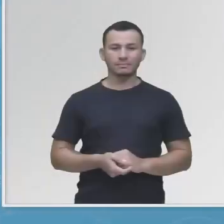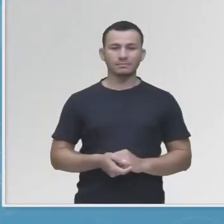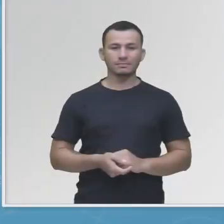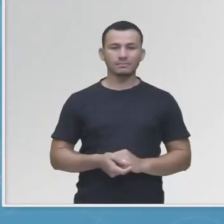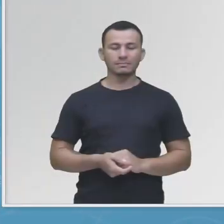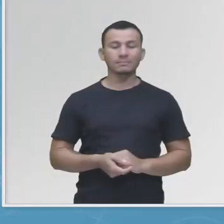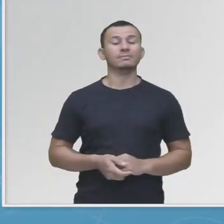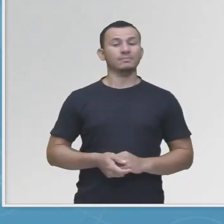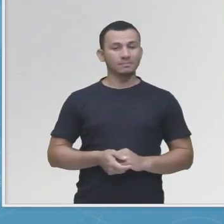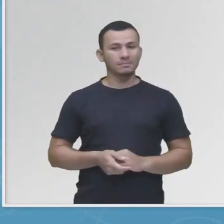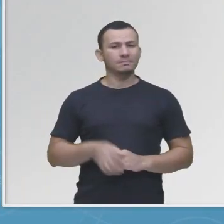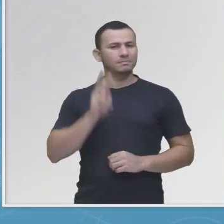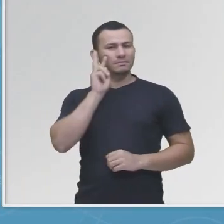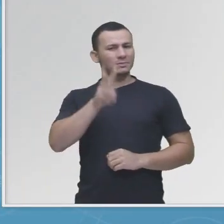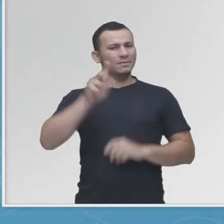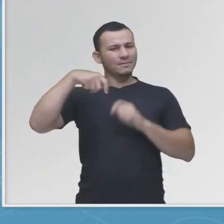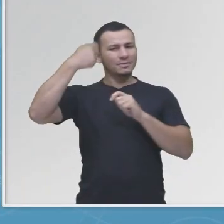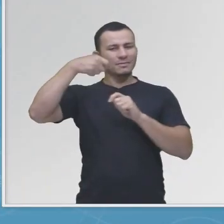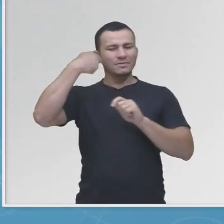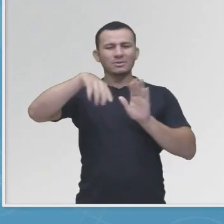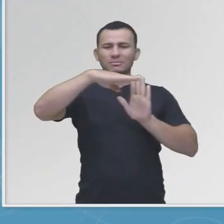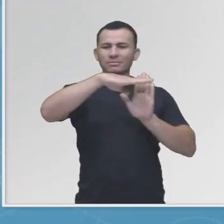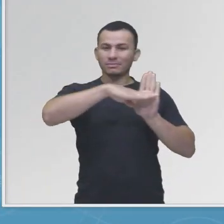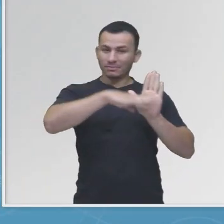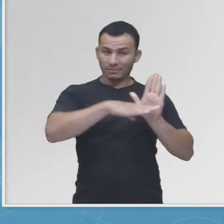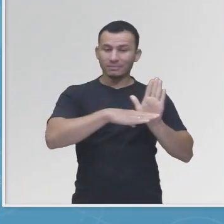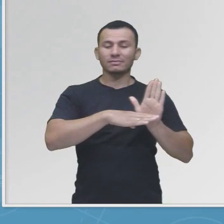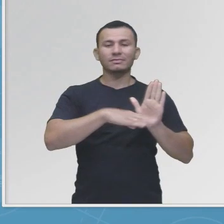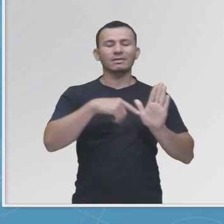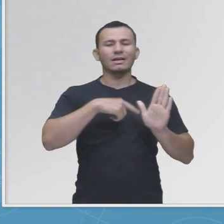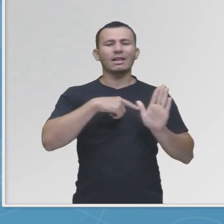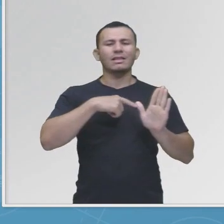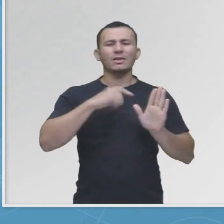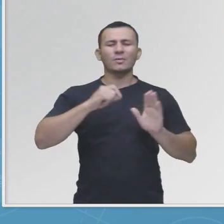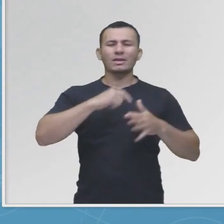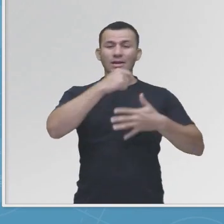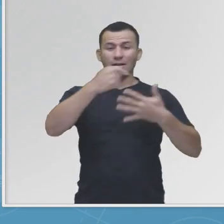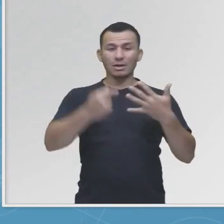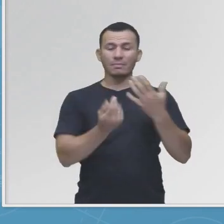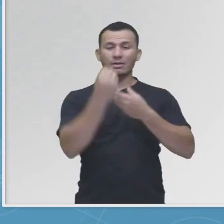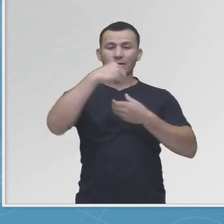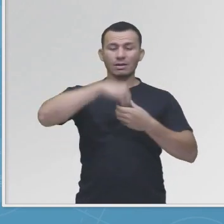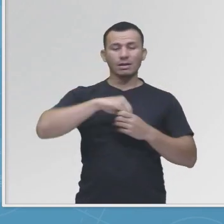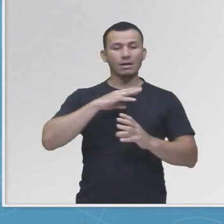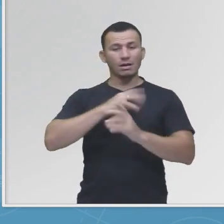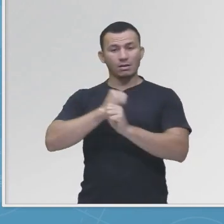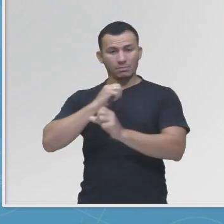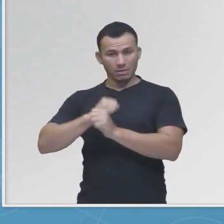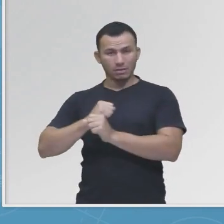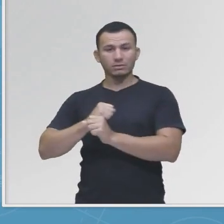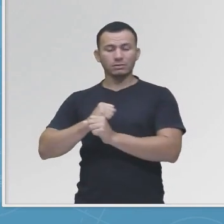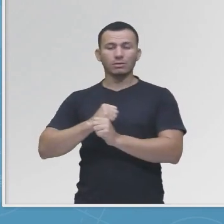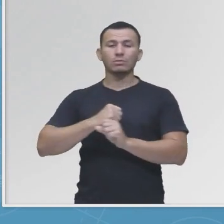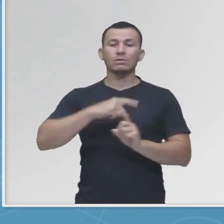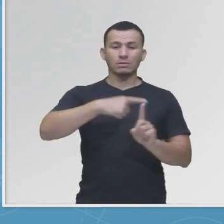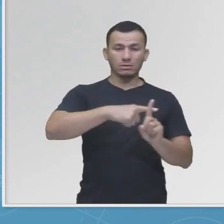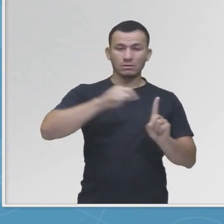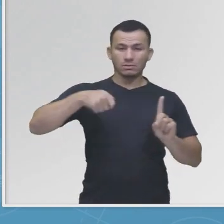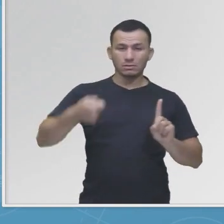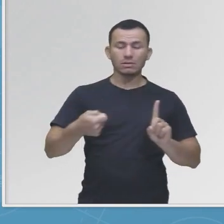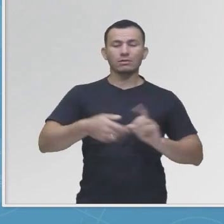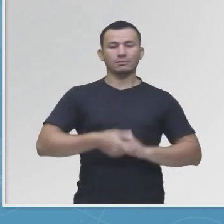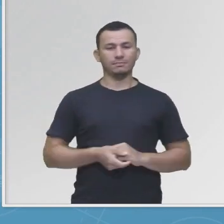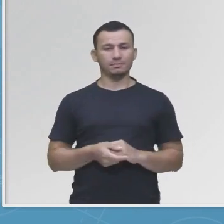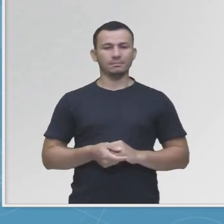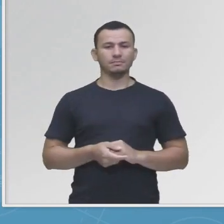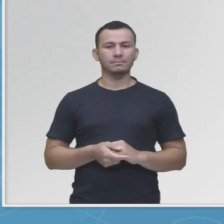Muito bem, então no nosso vídeo aí nós vemos aí os elementos que compõem a operação de adição. Então,